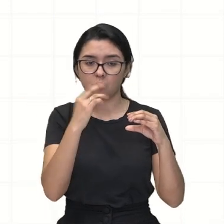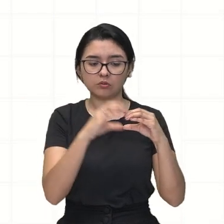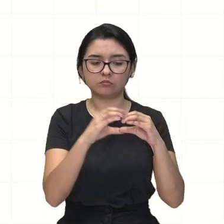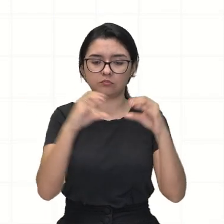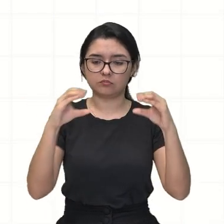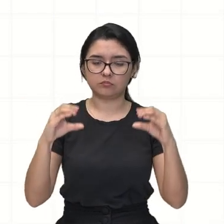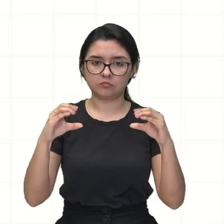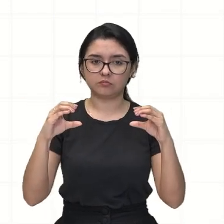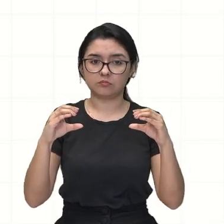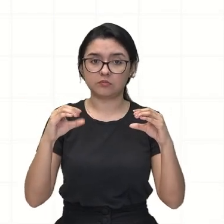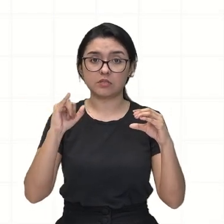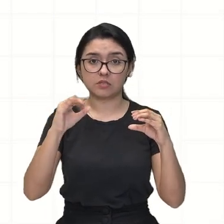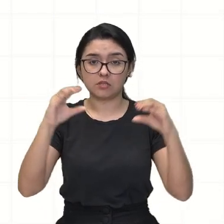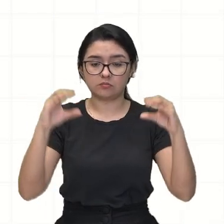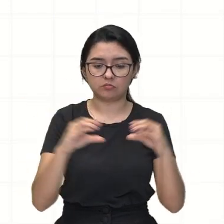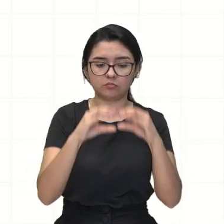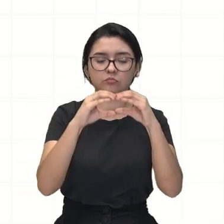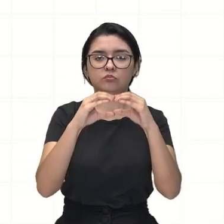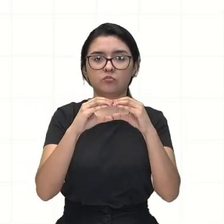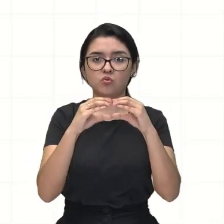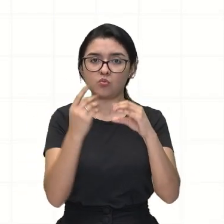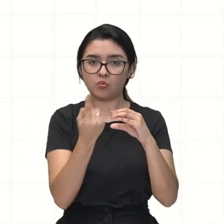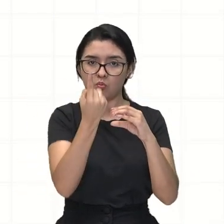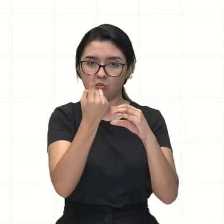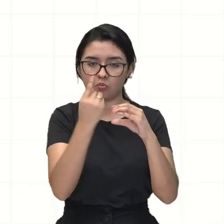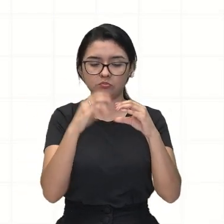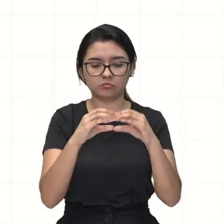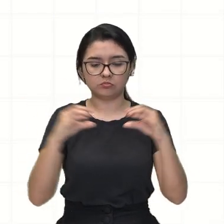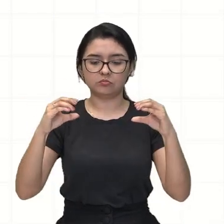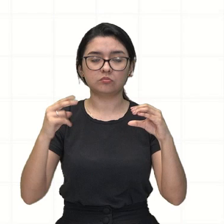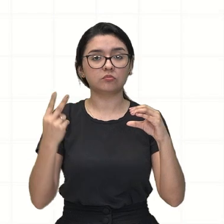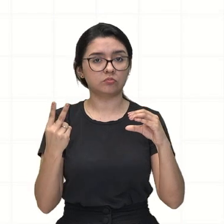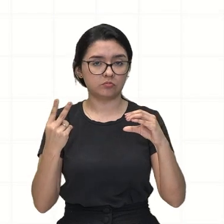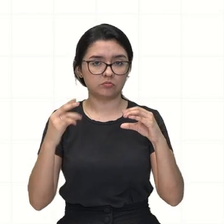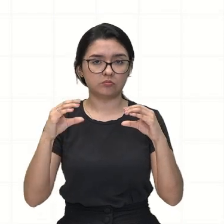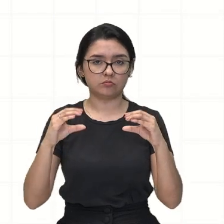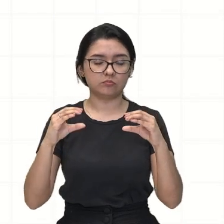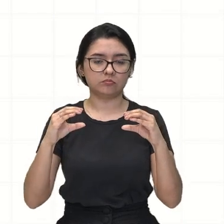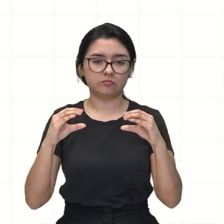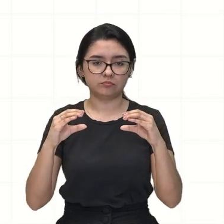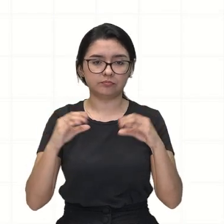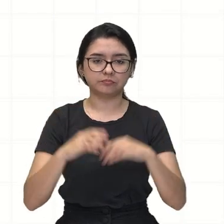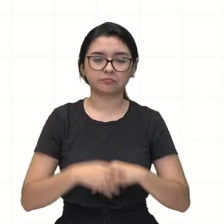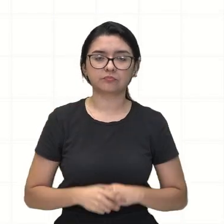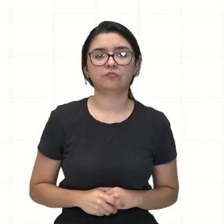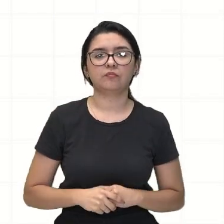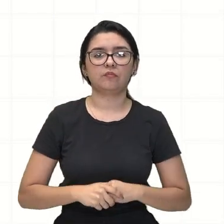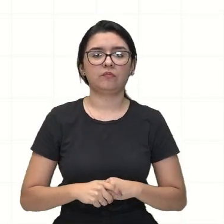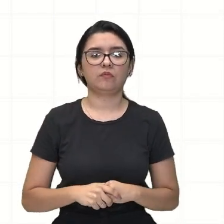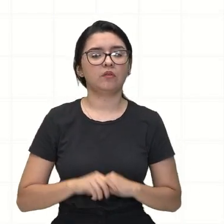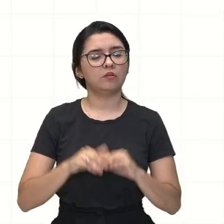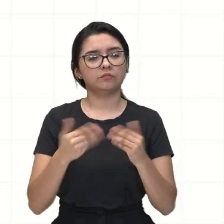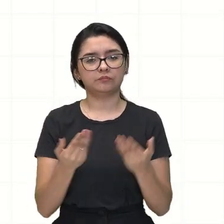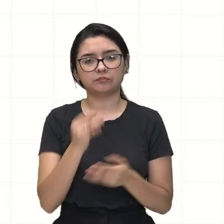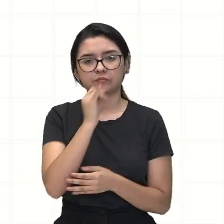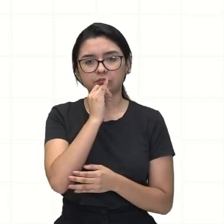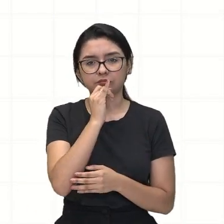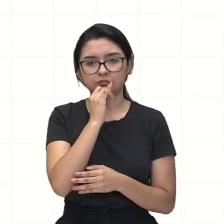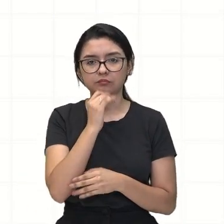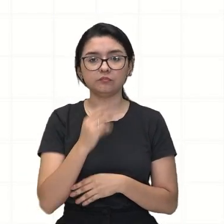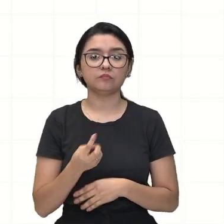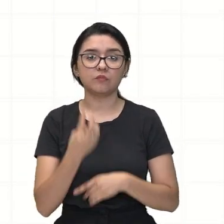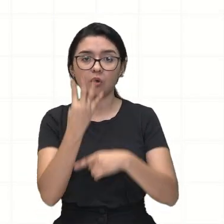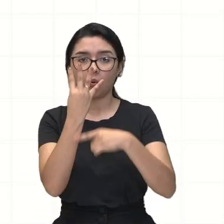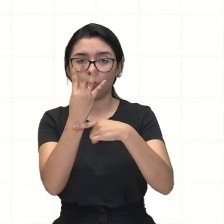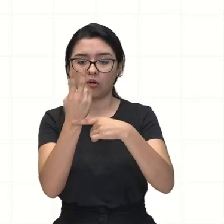nós unirmos essas 2 partes, forma um sanduíche, tá bom? Então, esse sanduíche está dividido em 2 partes. É como se nós tivéssemos aqui, ó,